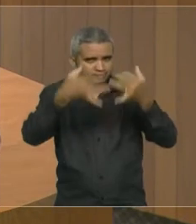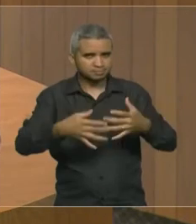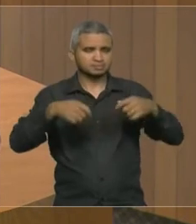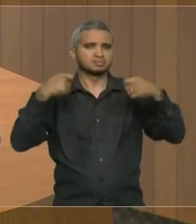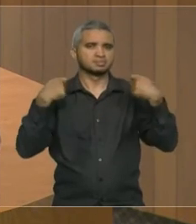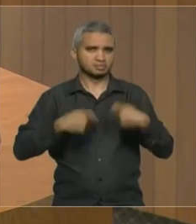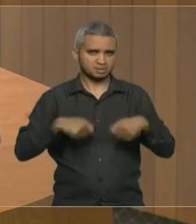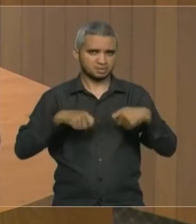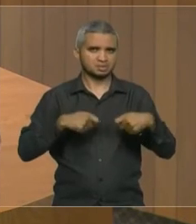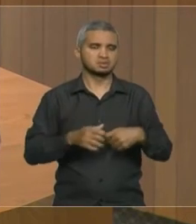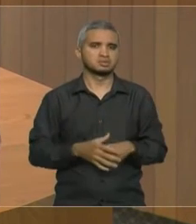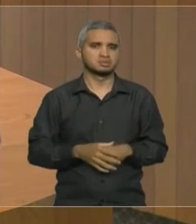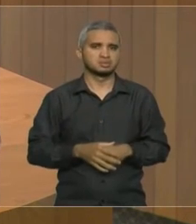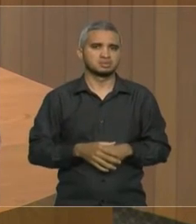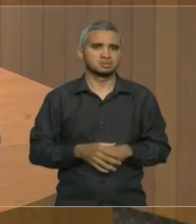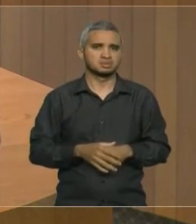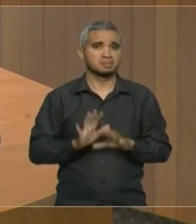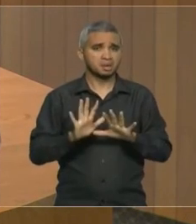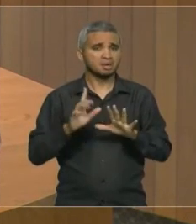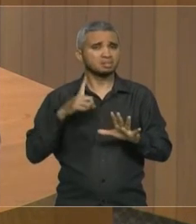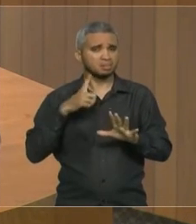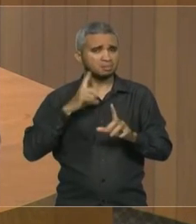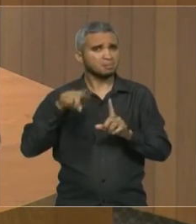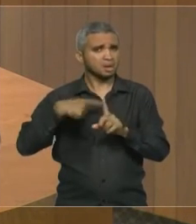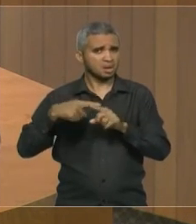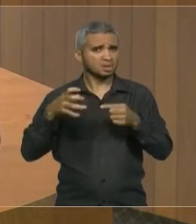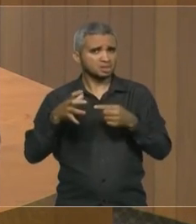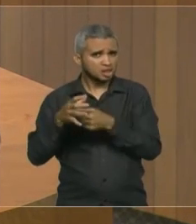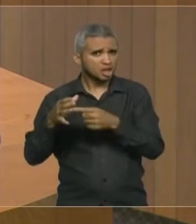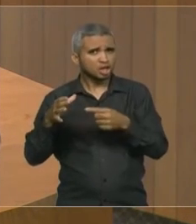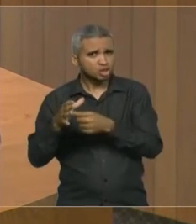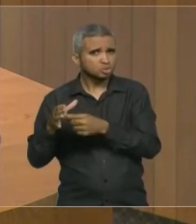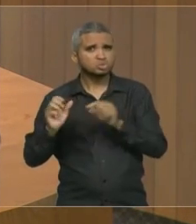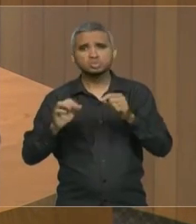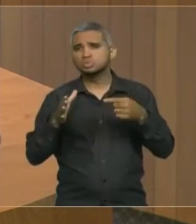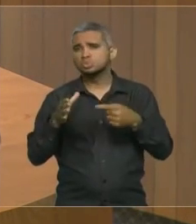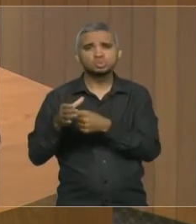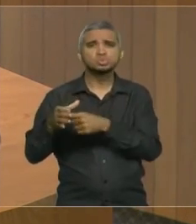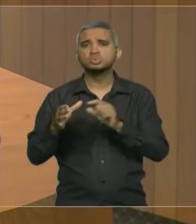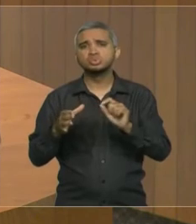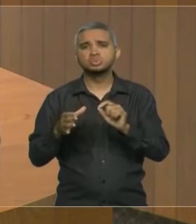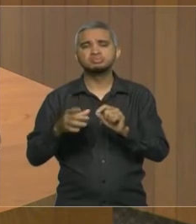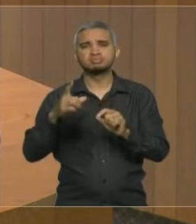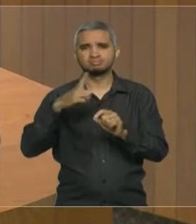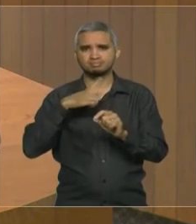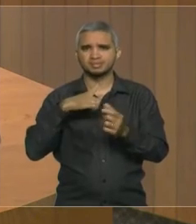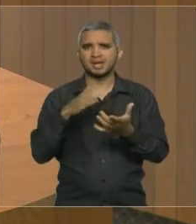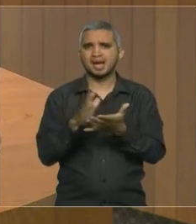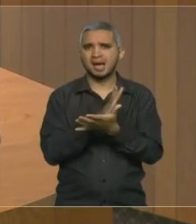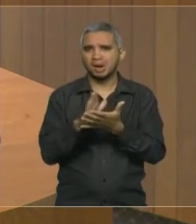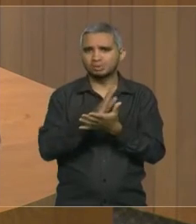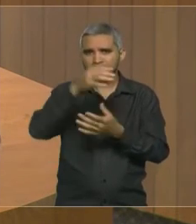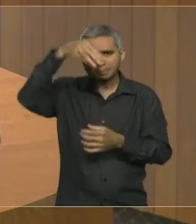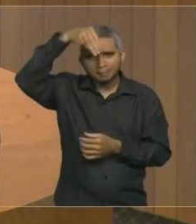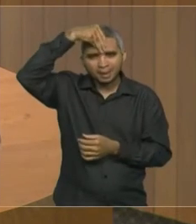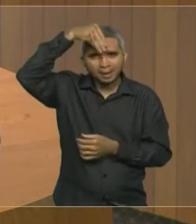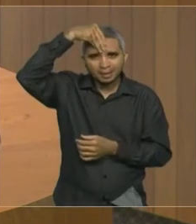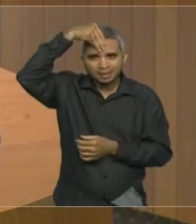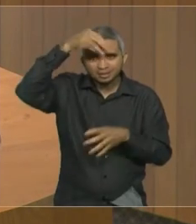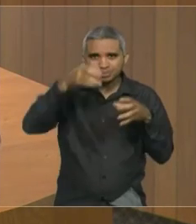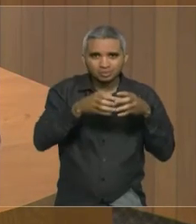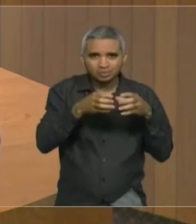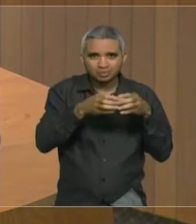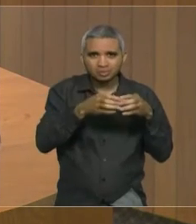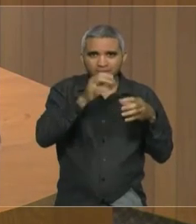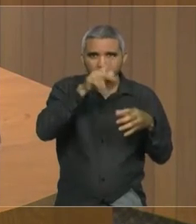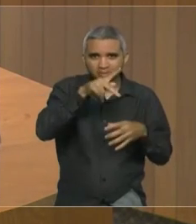denúncia, mas a denúncia de que apadrinhados políticos, membros do Partido Comunista do Brasil, partidos do